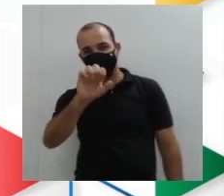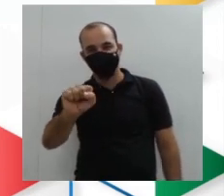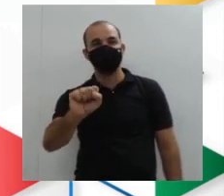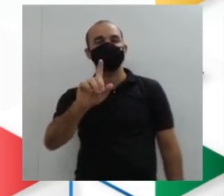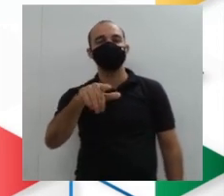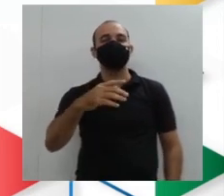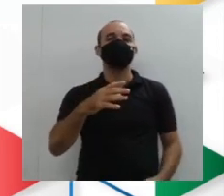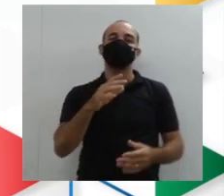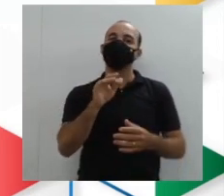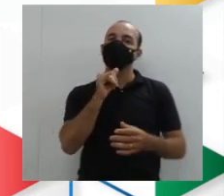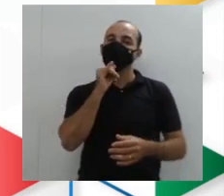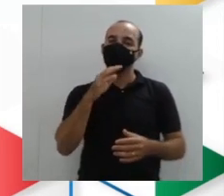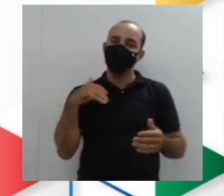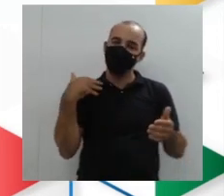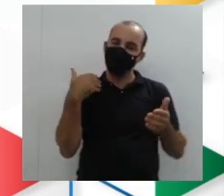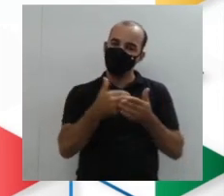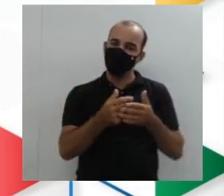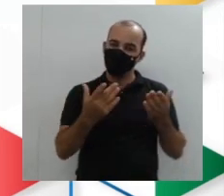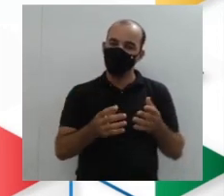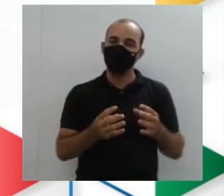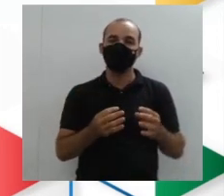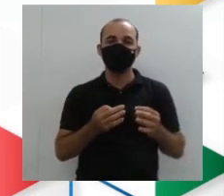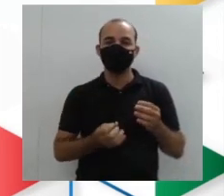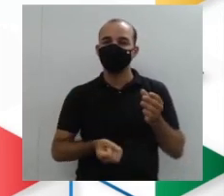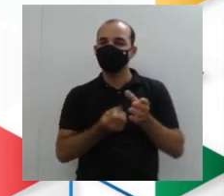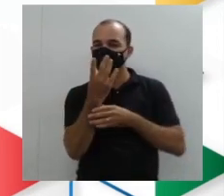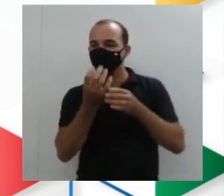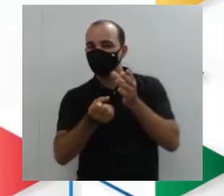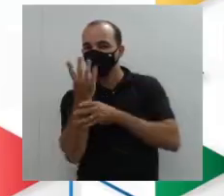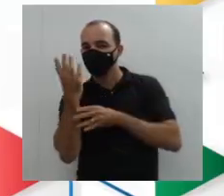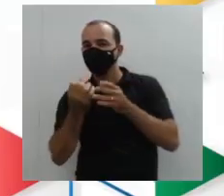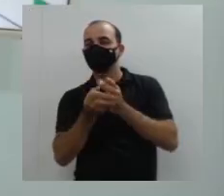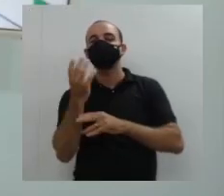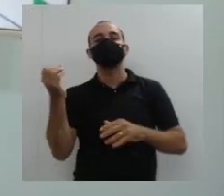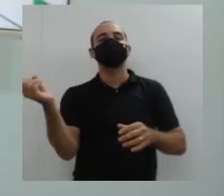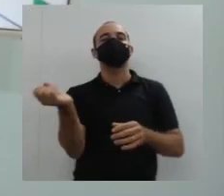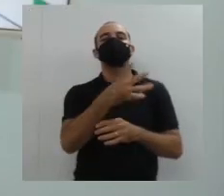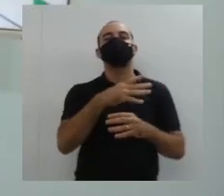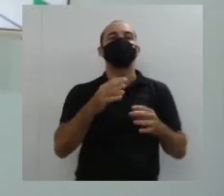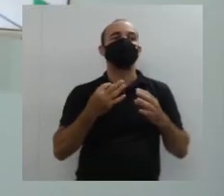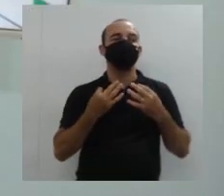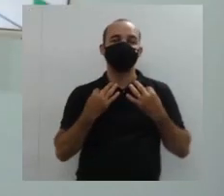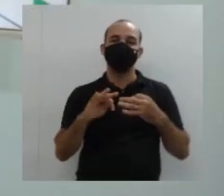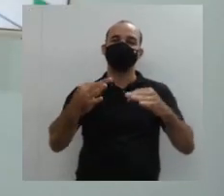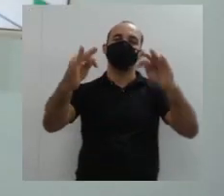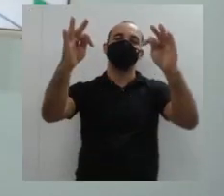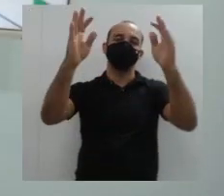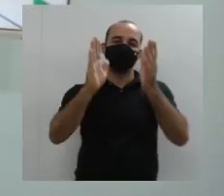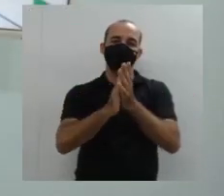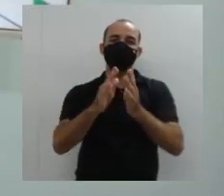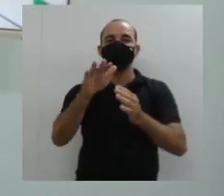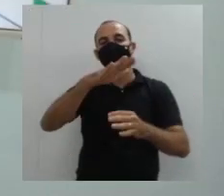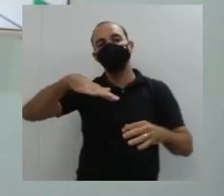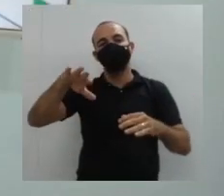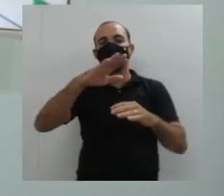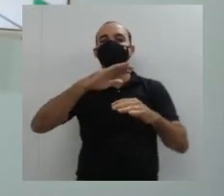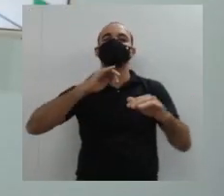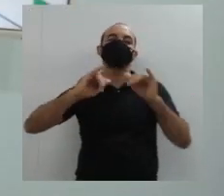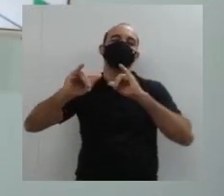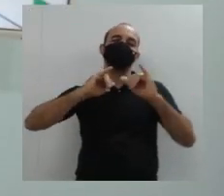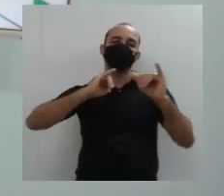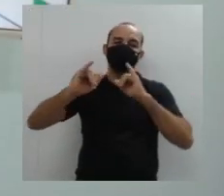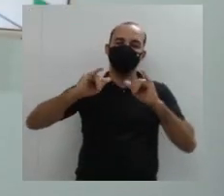veículos de circulação da propaganda. Lembrar aqui, estudantes, que aqui nós temos o quê? Não só o